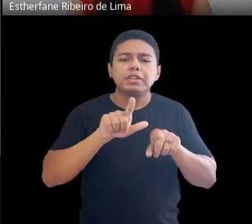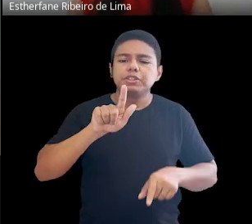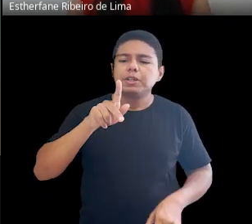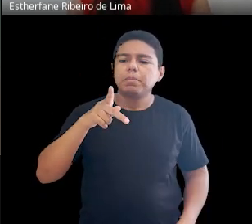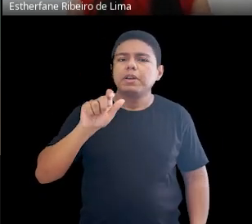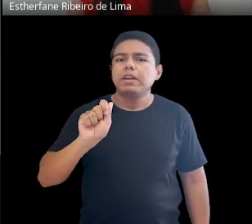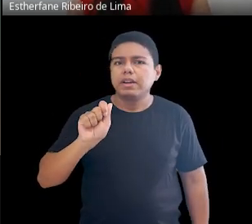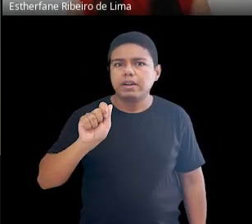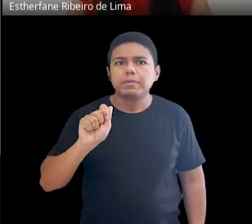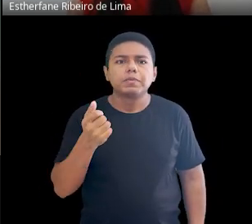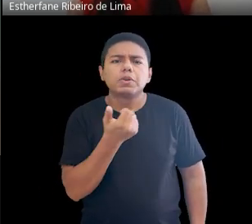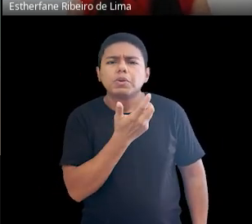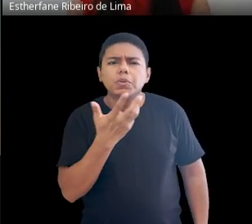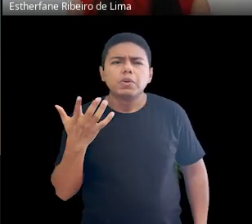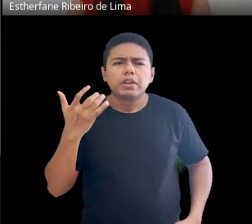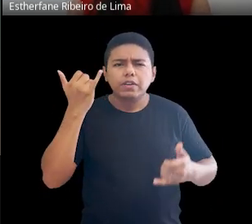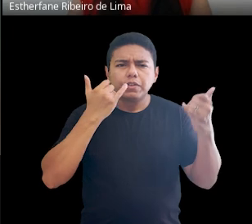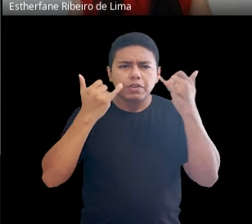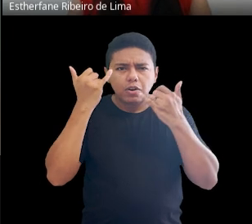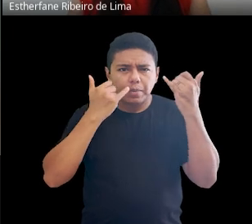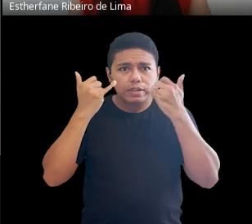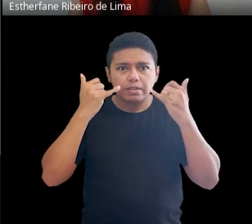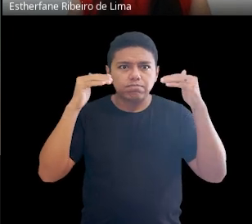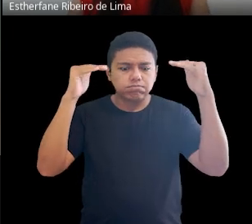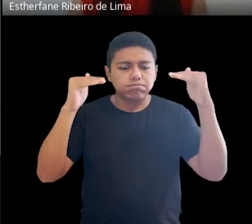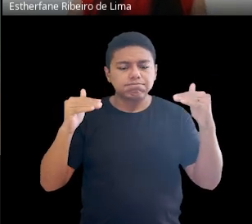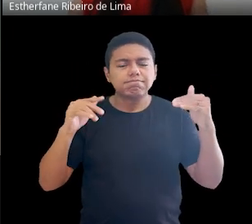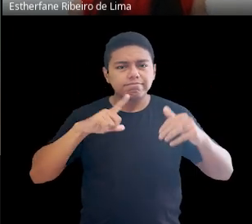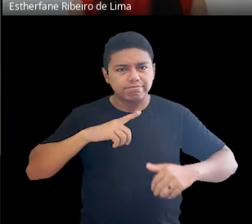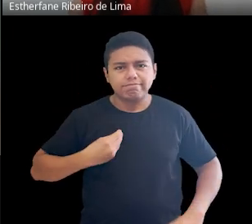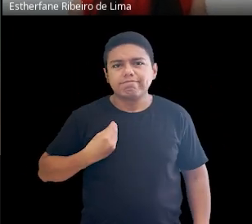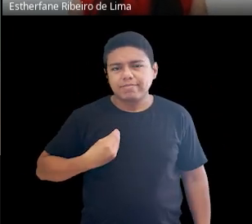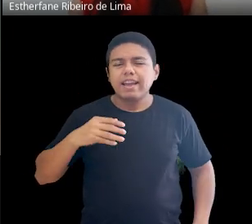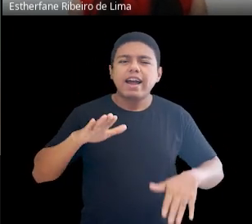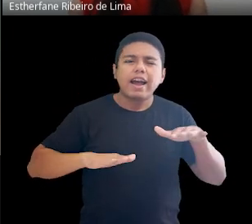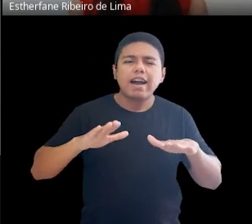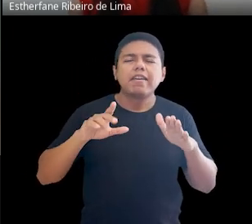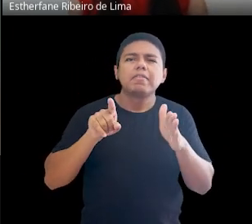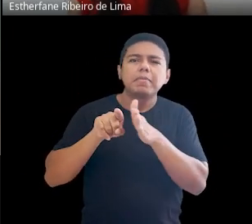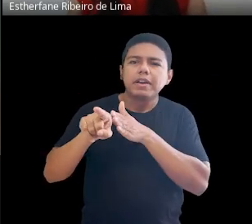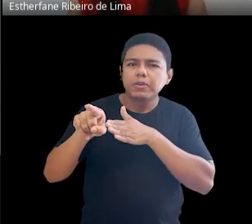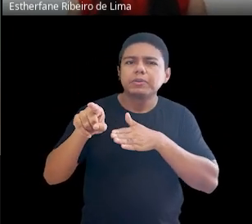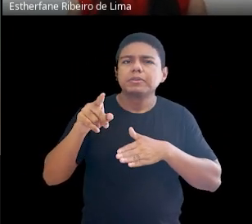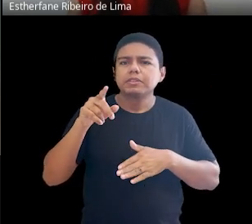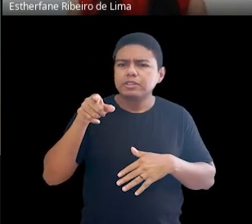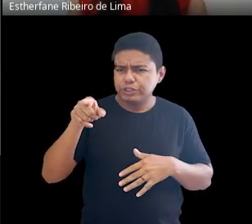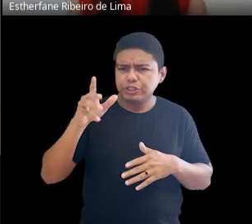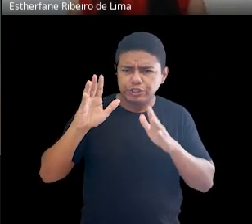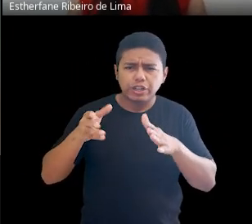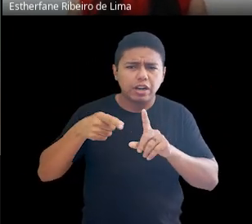gestas, quantas paridades e quantos abortos. Lembrando que, por vezes, você pergunta ao paciente, já teve